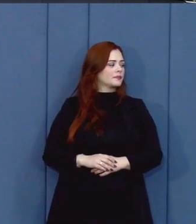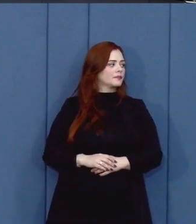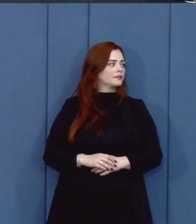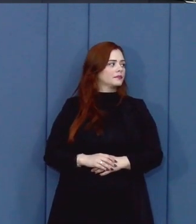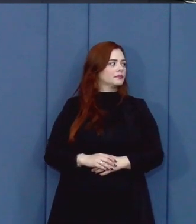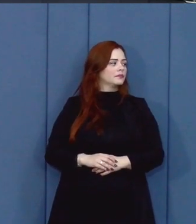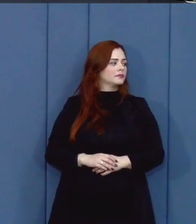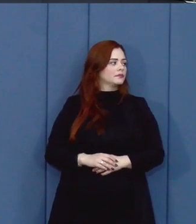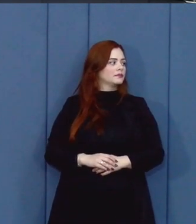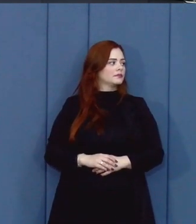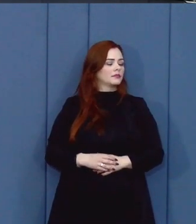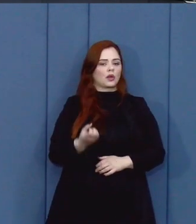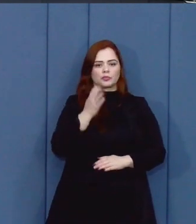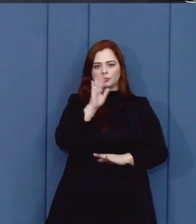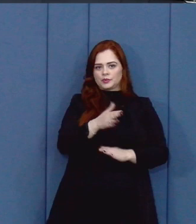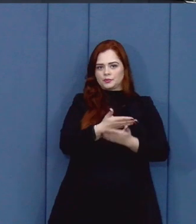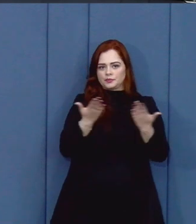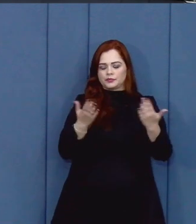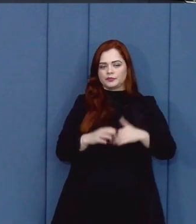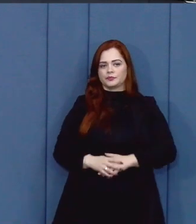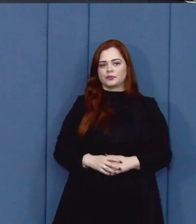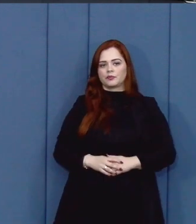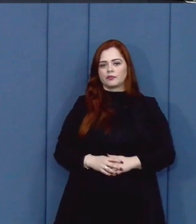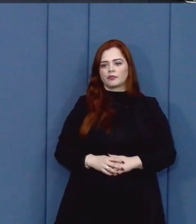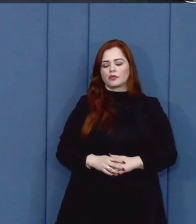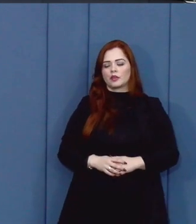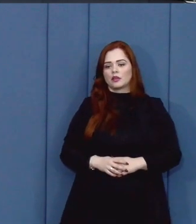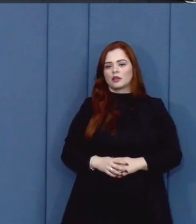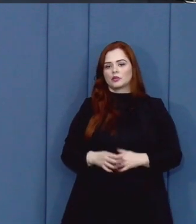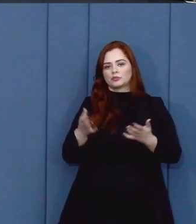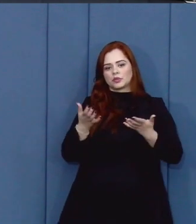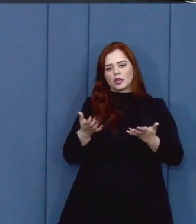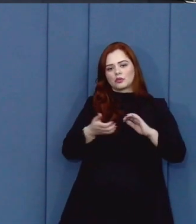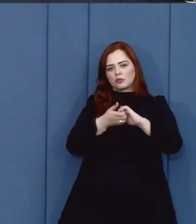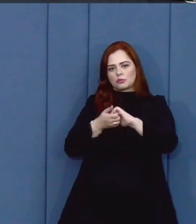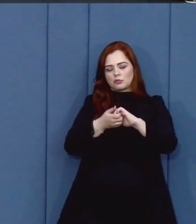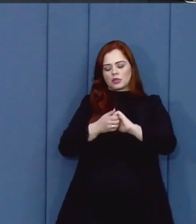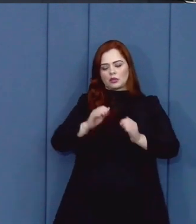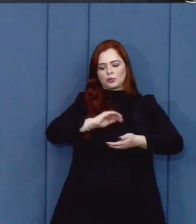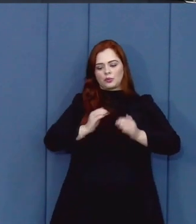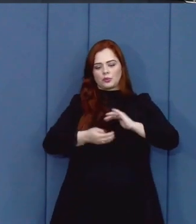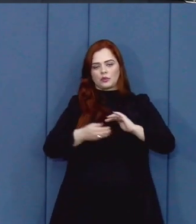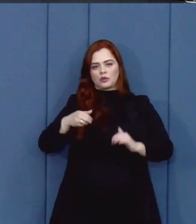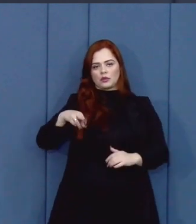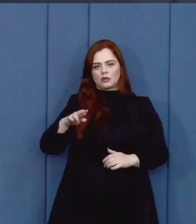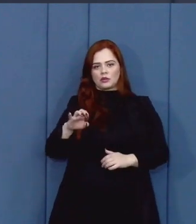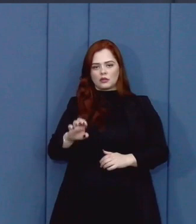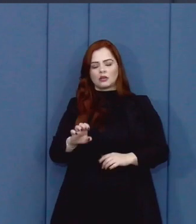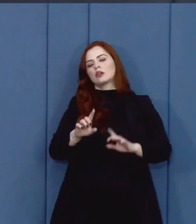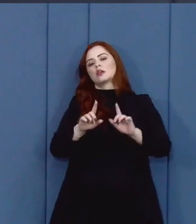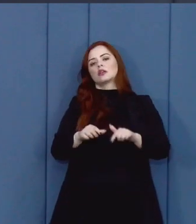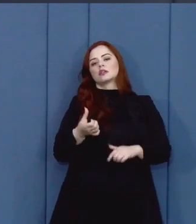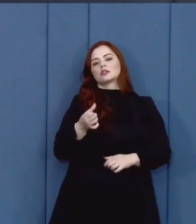Boa tarde a todas e todos. Gostaria de prestigiar o MRE Itamaraty pela organização desse evento dos